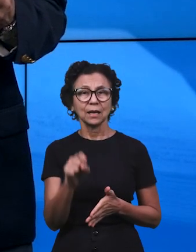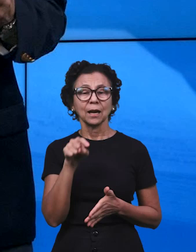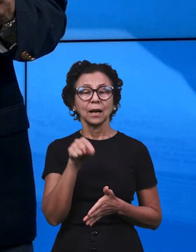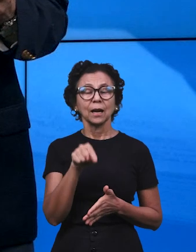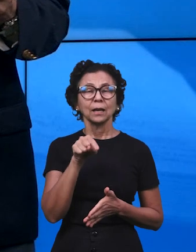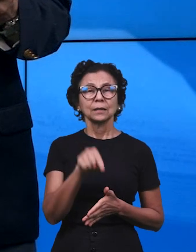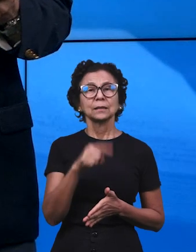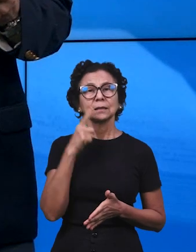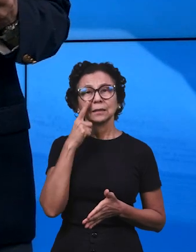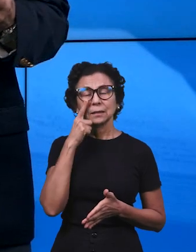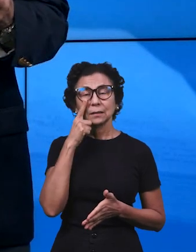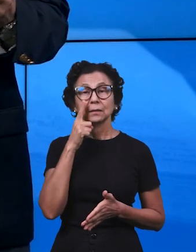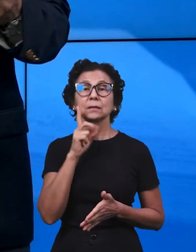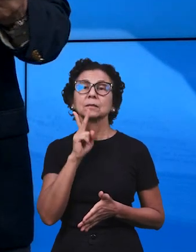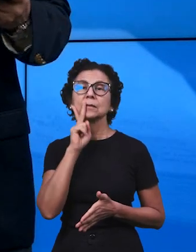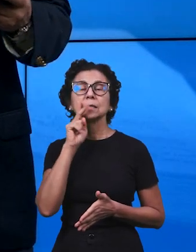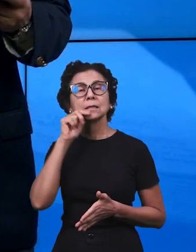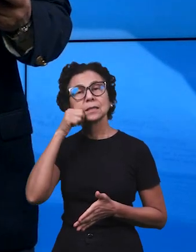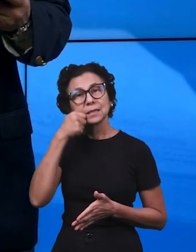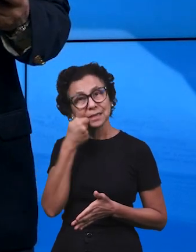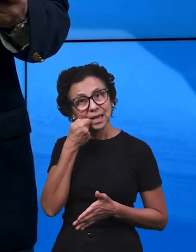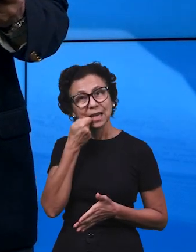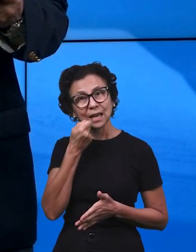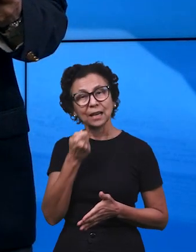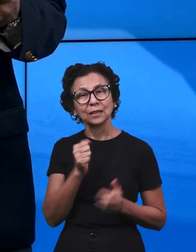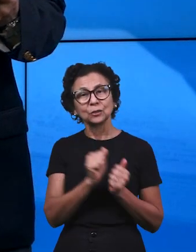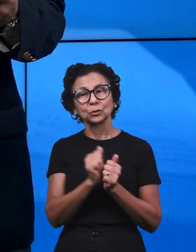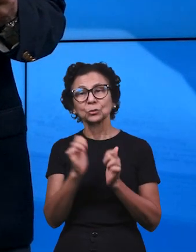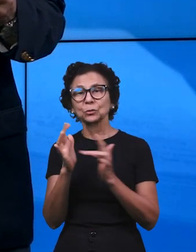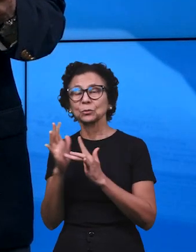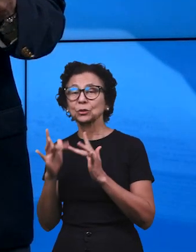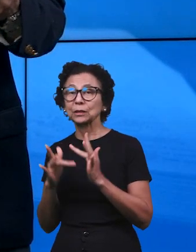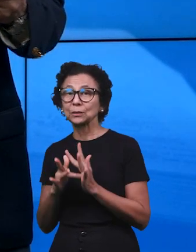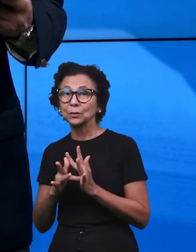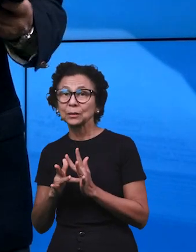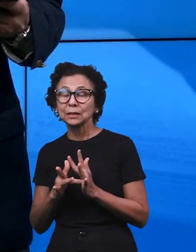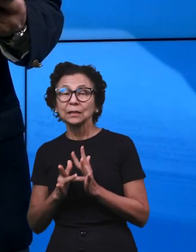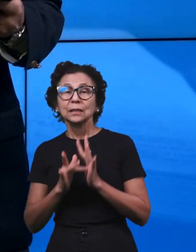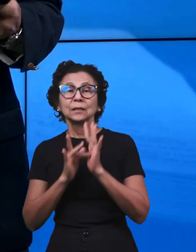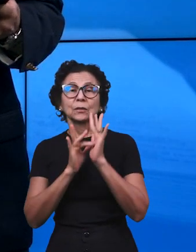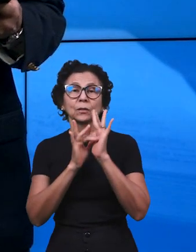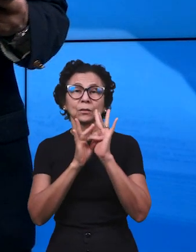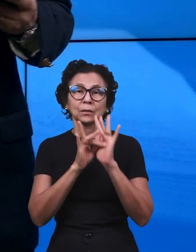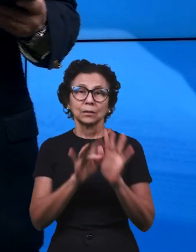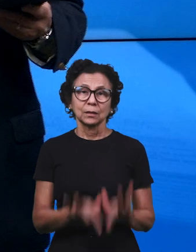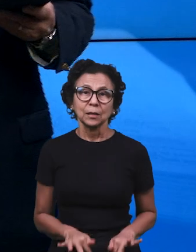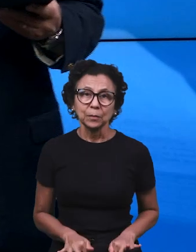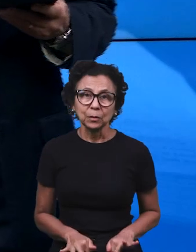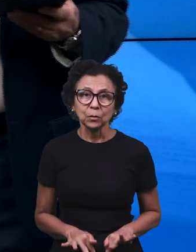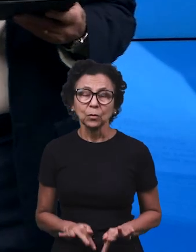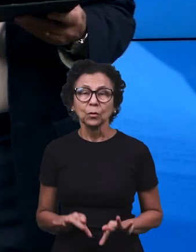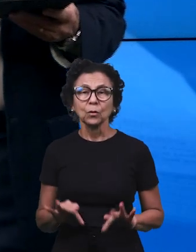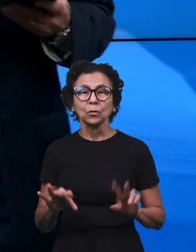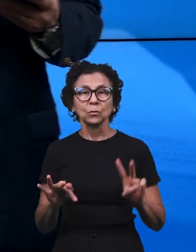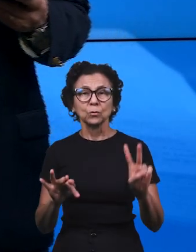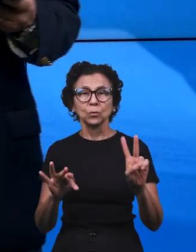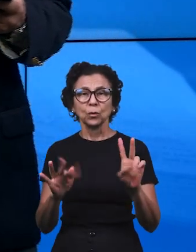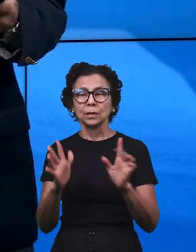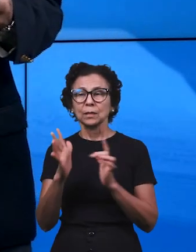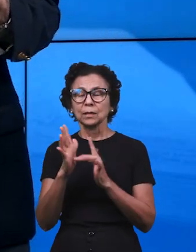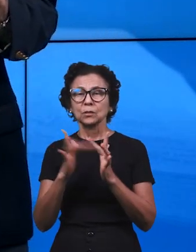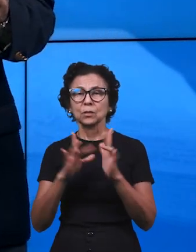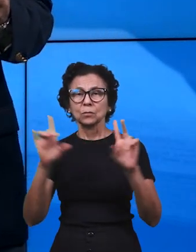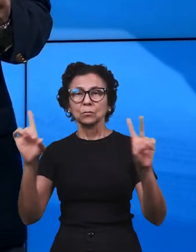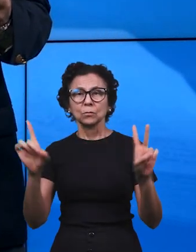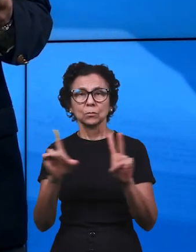eles puderam ali então cear com o Senhor. Tanto é verdade que quando terminou ali que Jesus desapareceu deles, eles